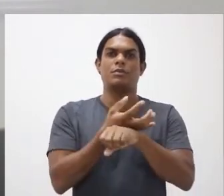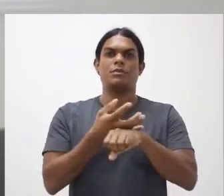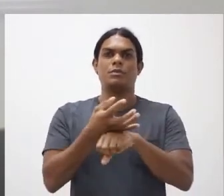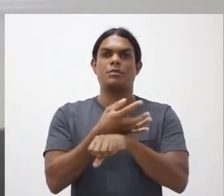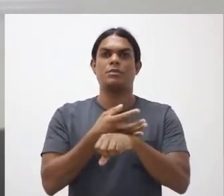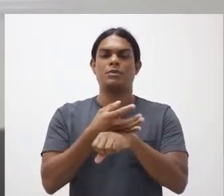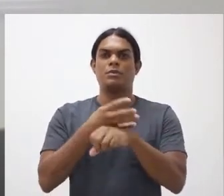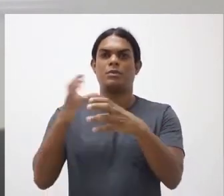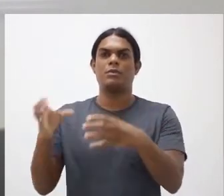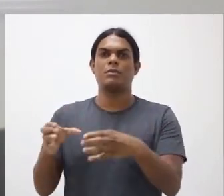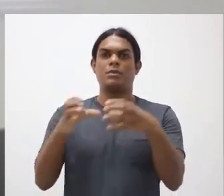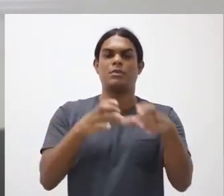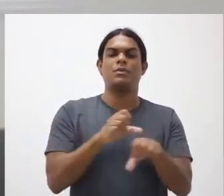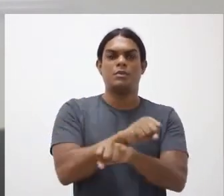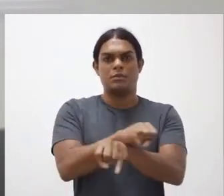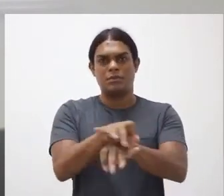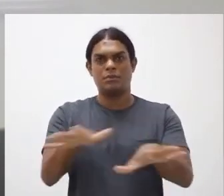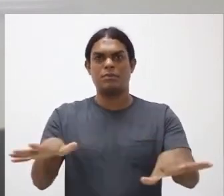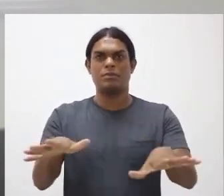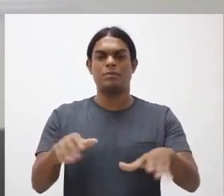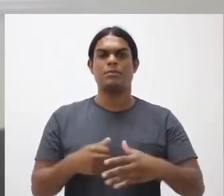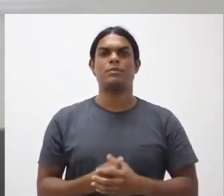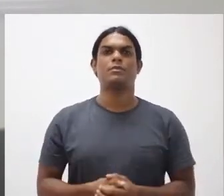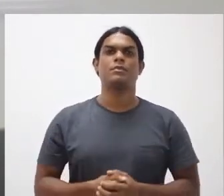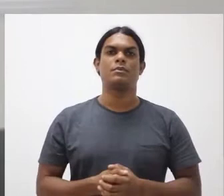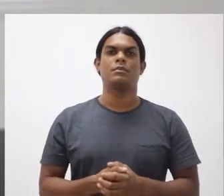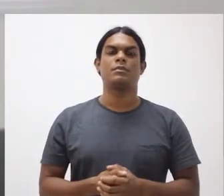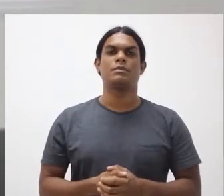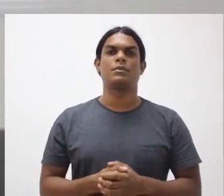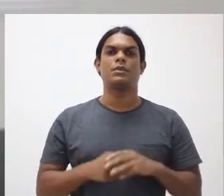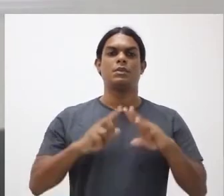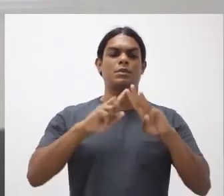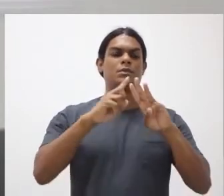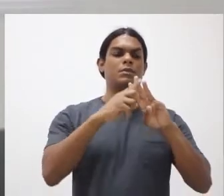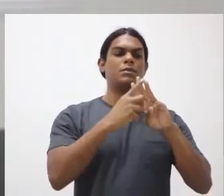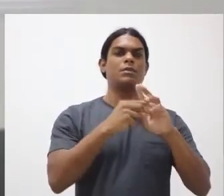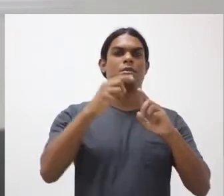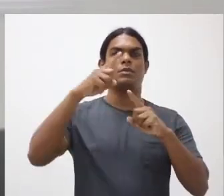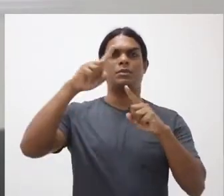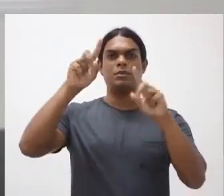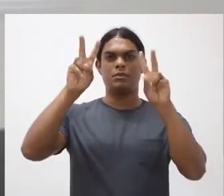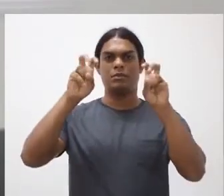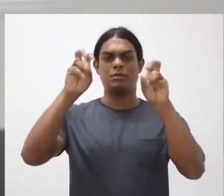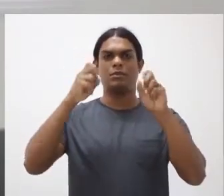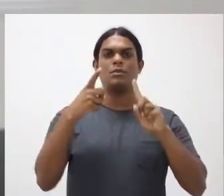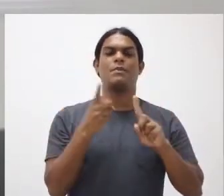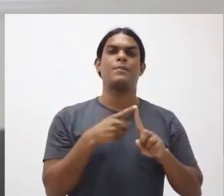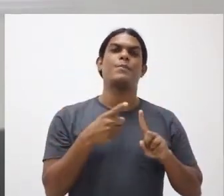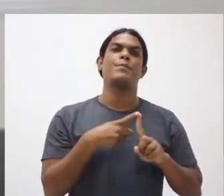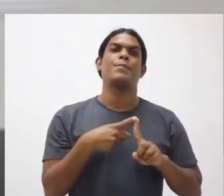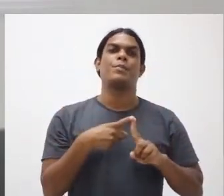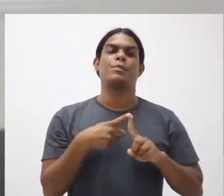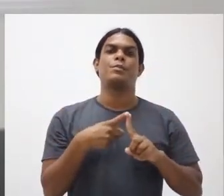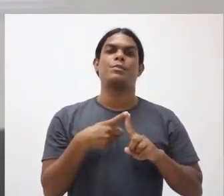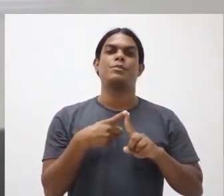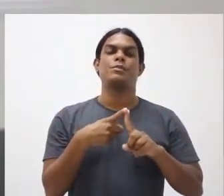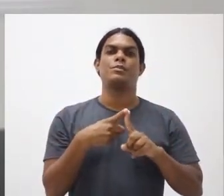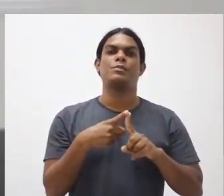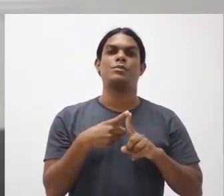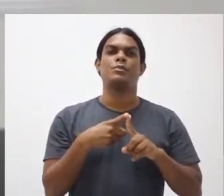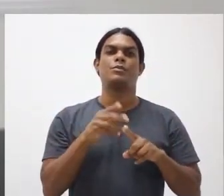a disciplina de Movimentação e Distribuição. Serão 3 competências. A primeira delas